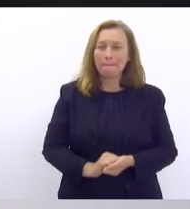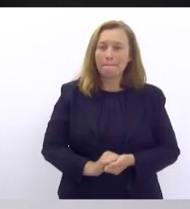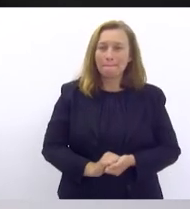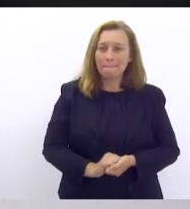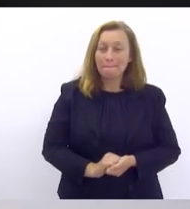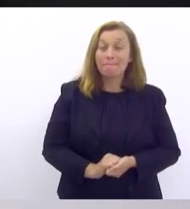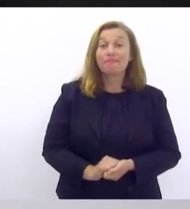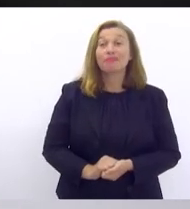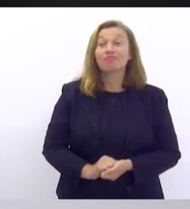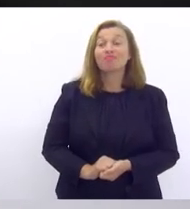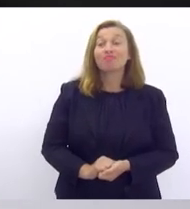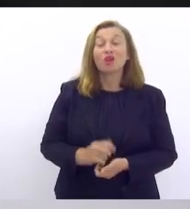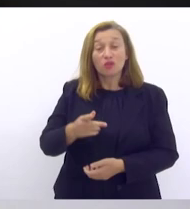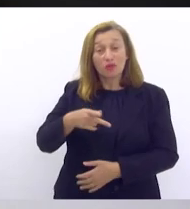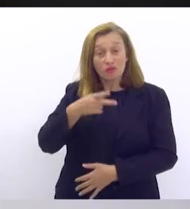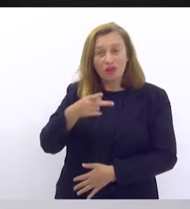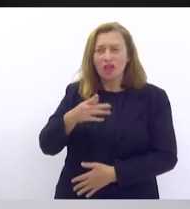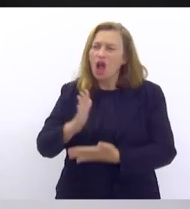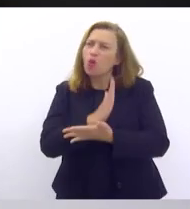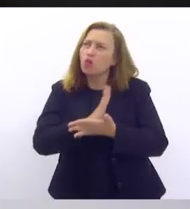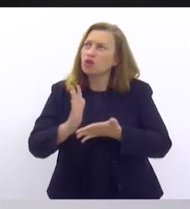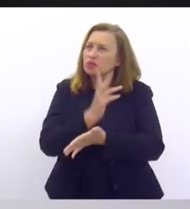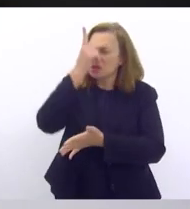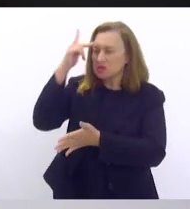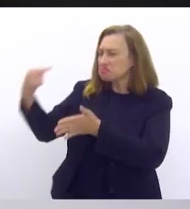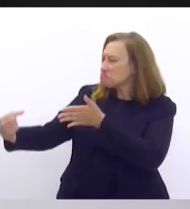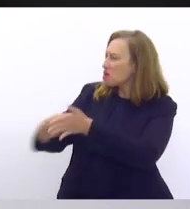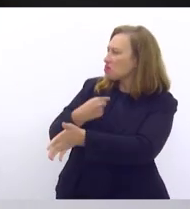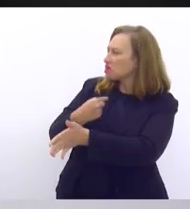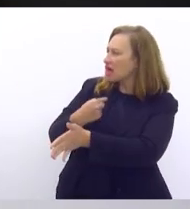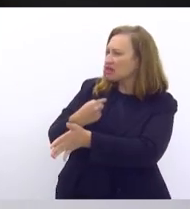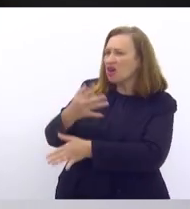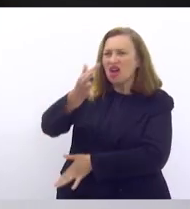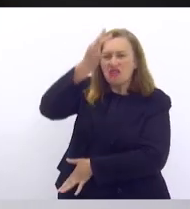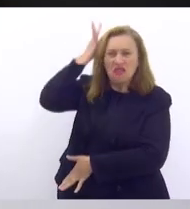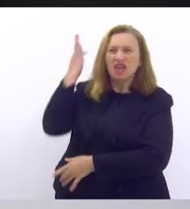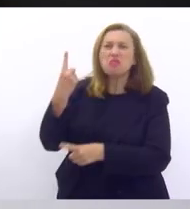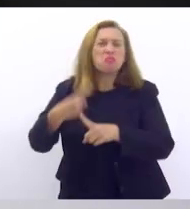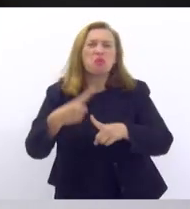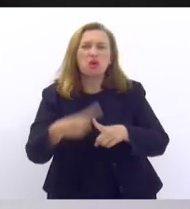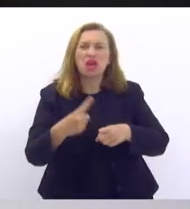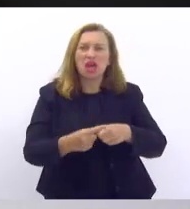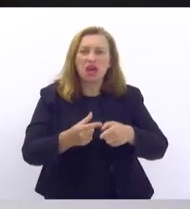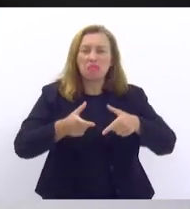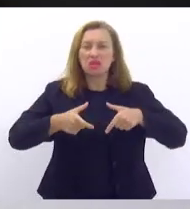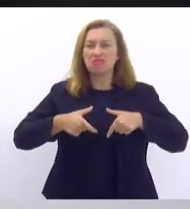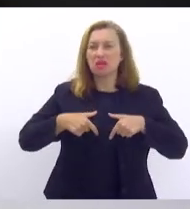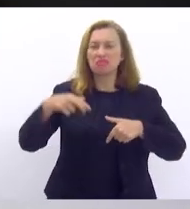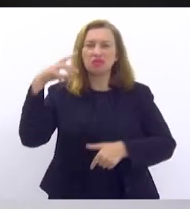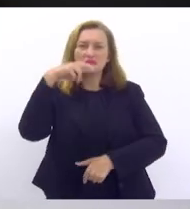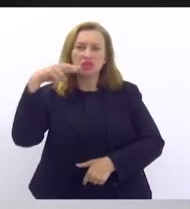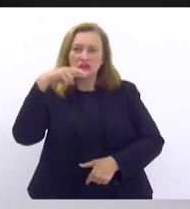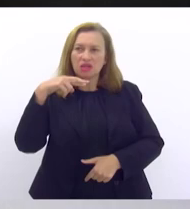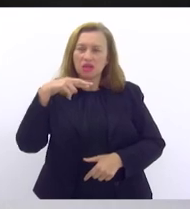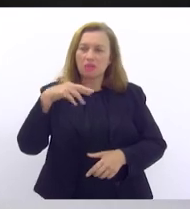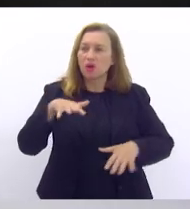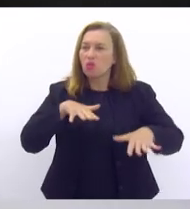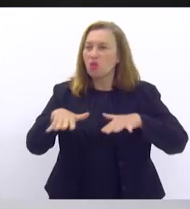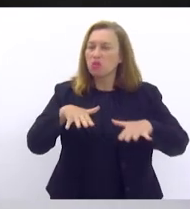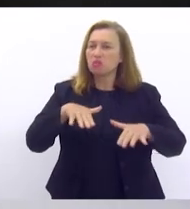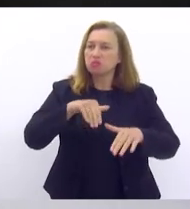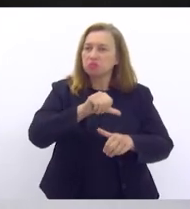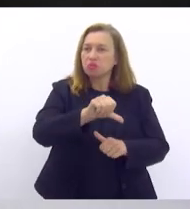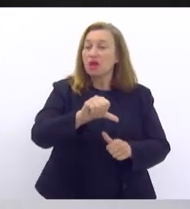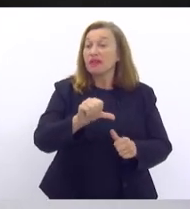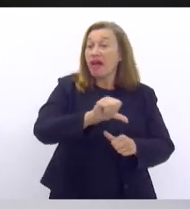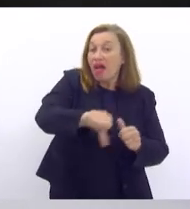E é sobre isso que nós estamos falando. Algumas pessoas me perguntaram, Fred, por que a medalha Tiradentes para um movimento da renovação carismática? Ora, é